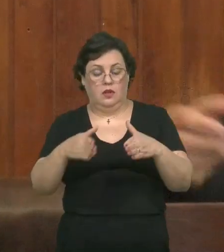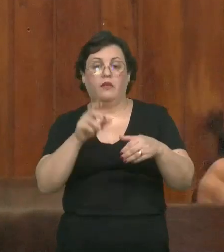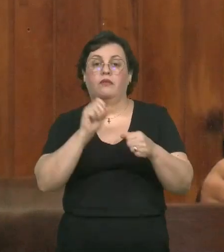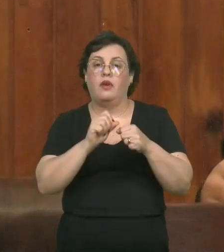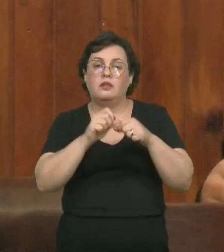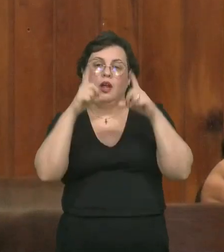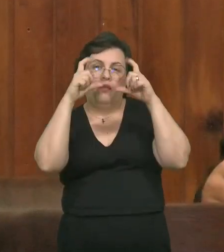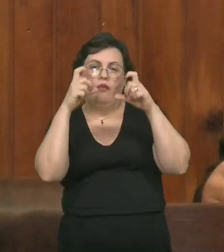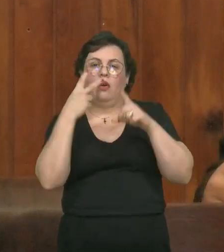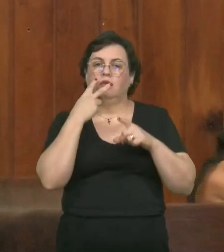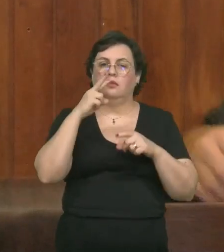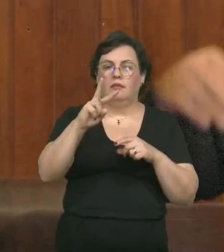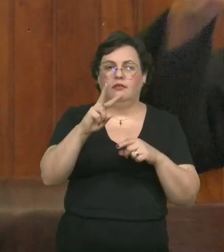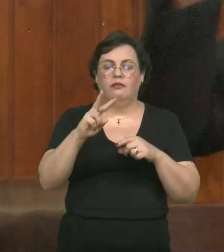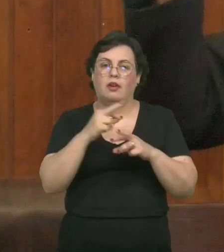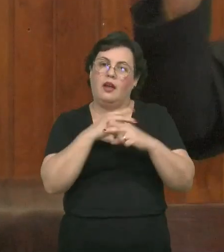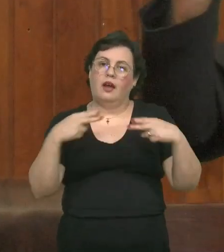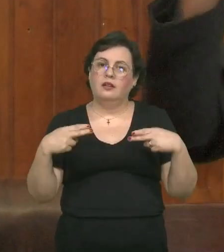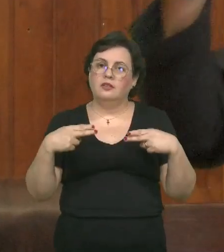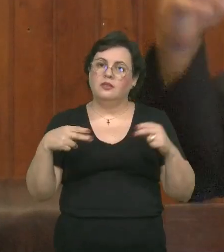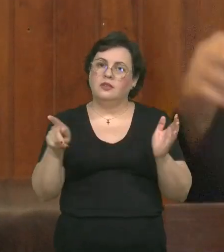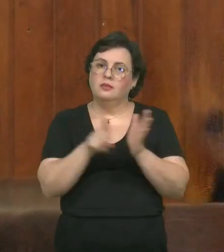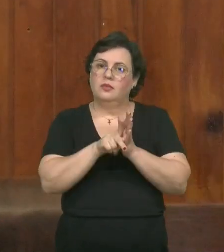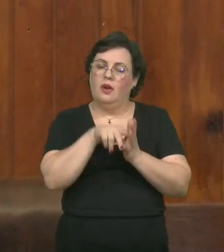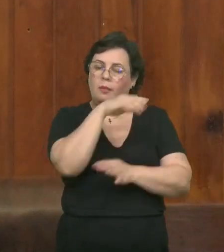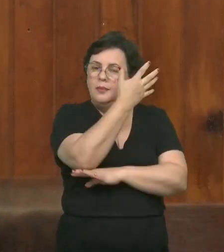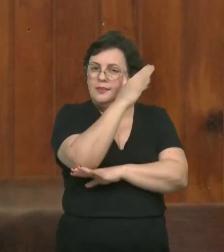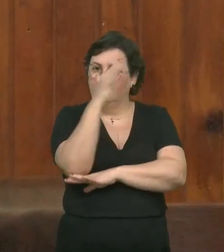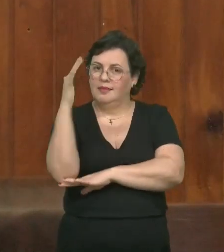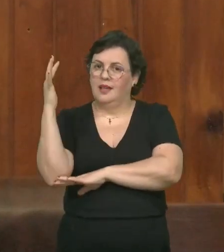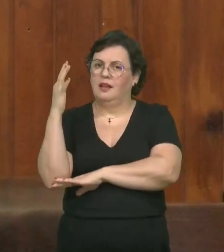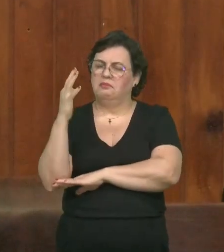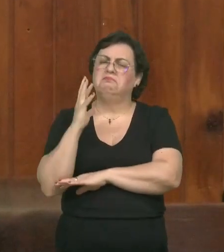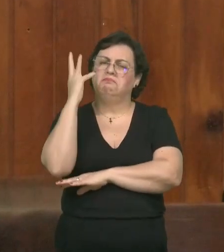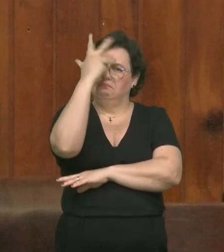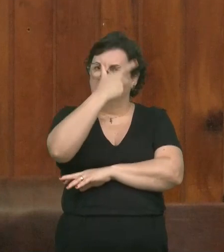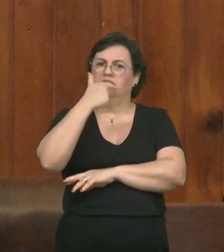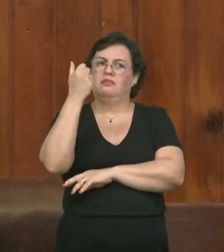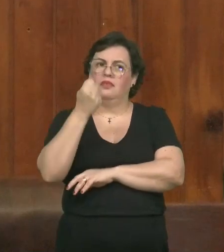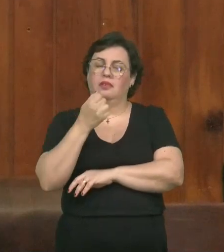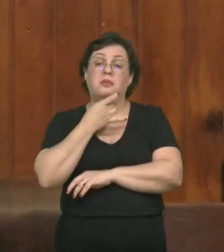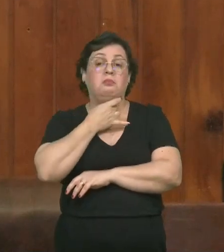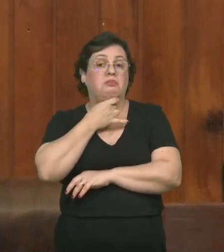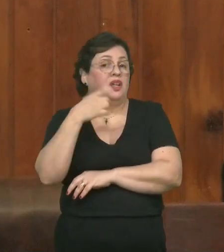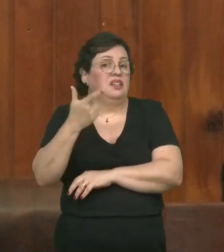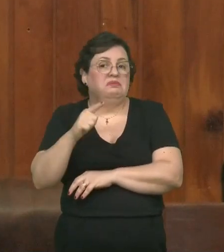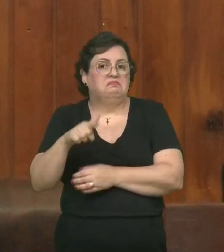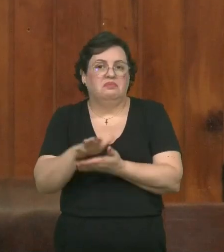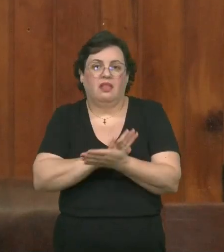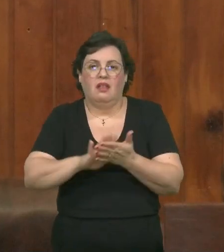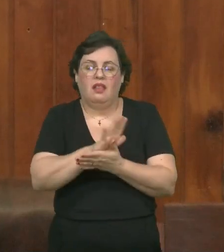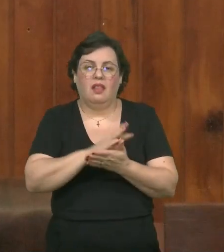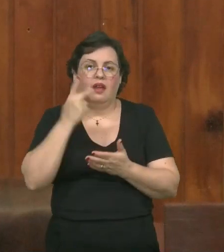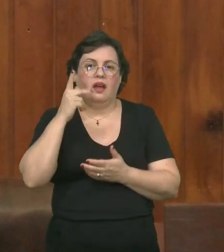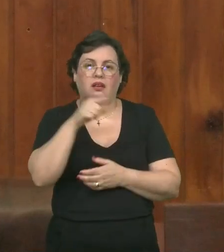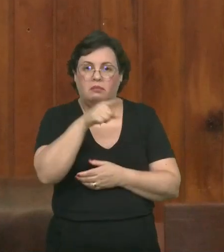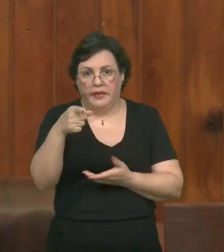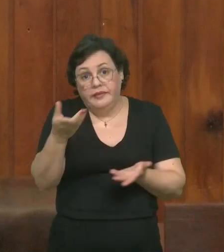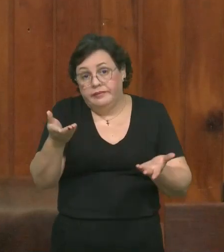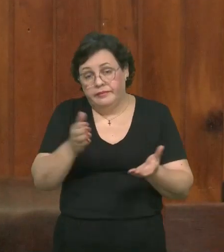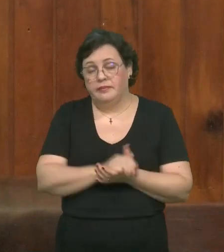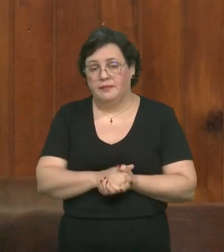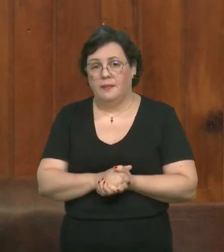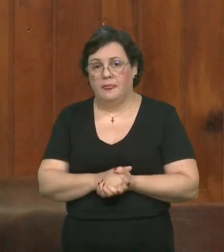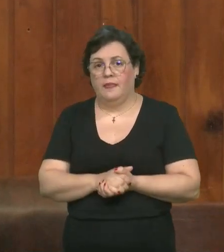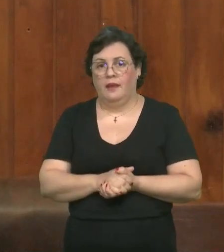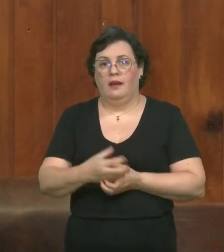ver a vista do alto, como ficaria muito bonito. Marília hoje não tem locais aí para a gente ir e vir. Então,